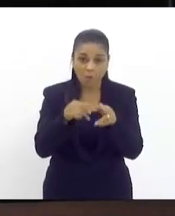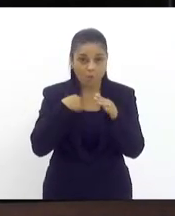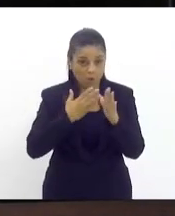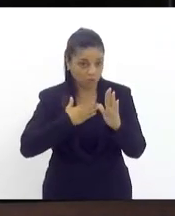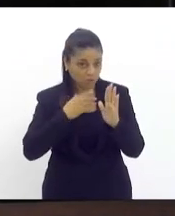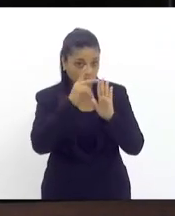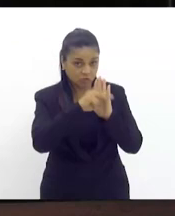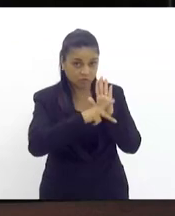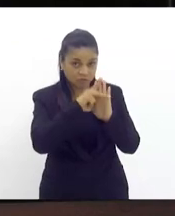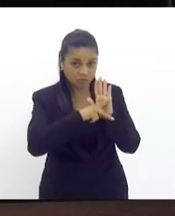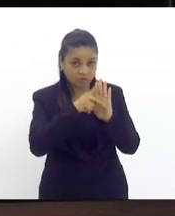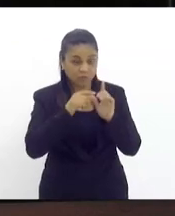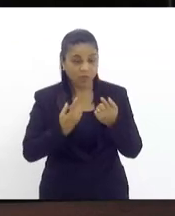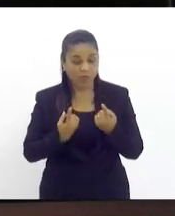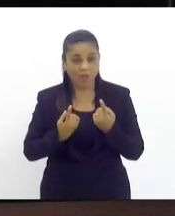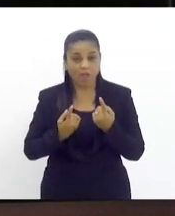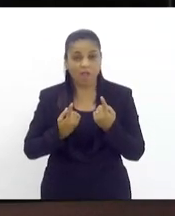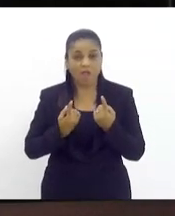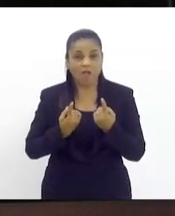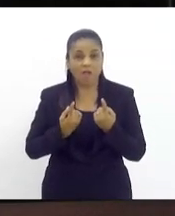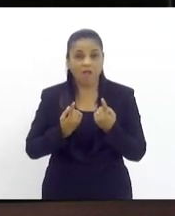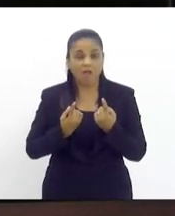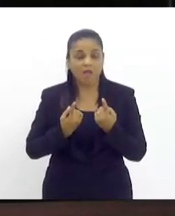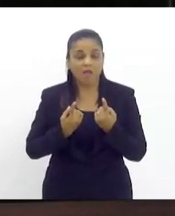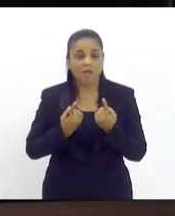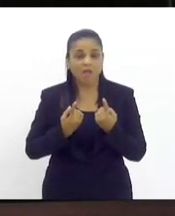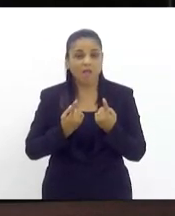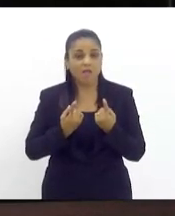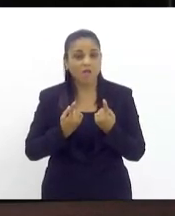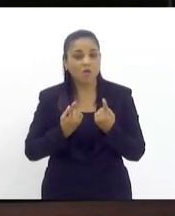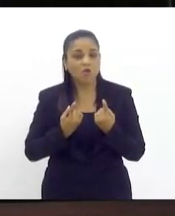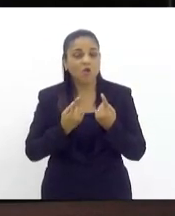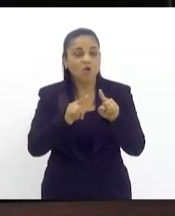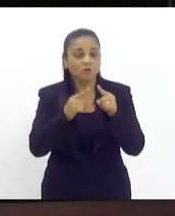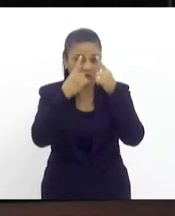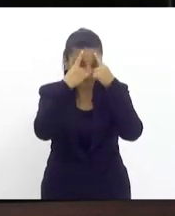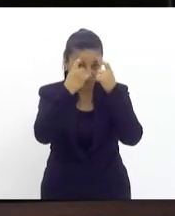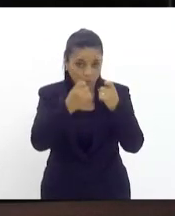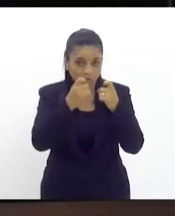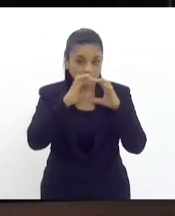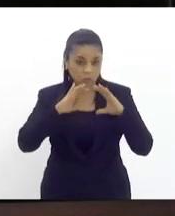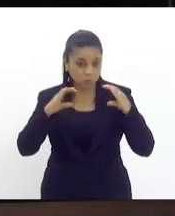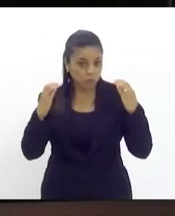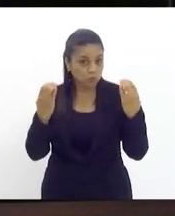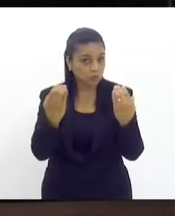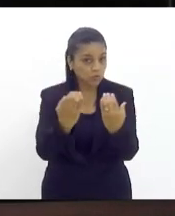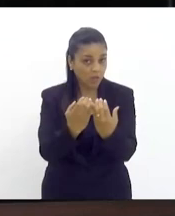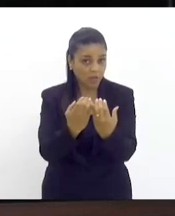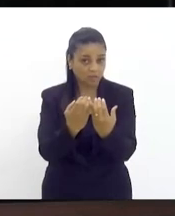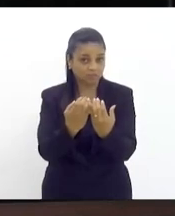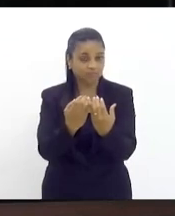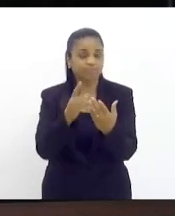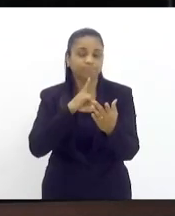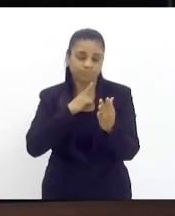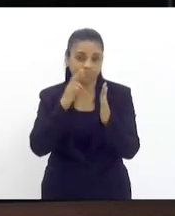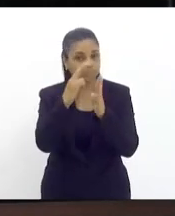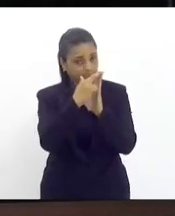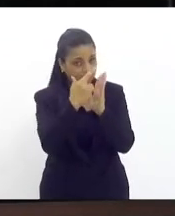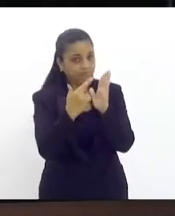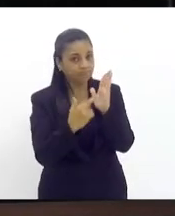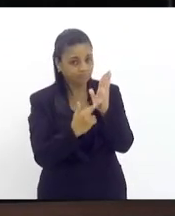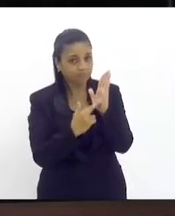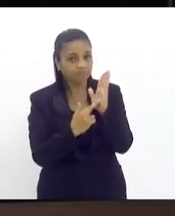um projeto de combate né de Combate à violência nos estádios né E que tem algumas medidas Presidente